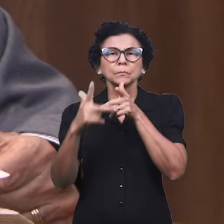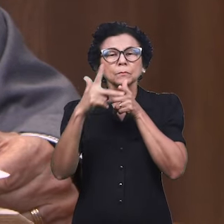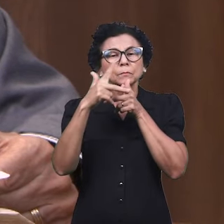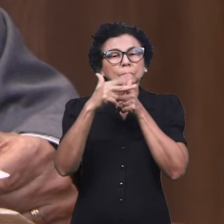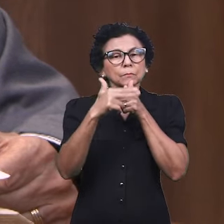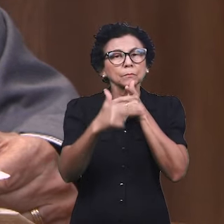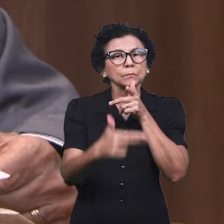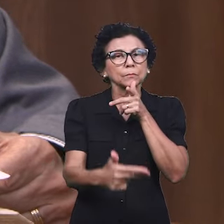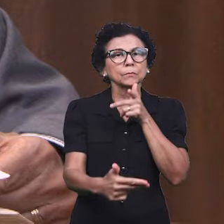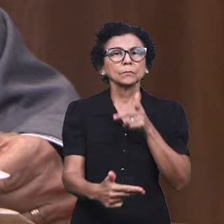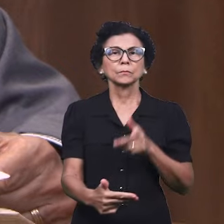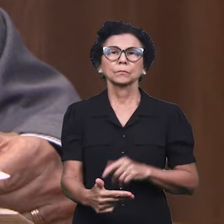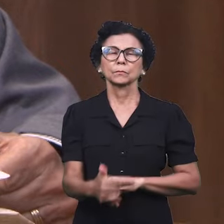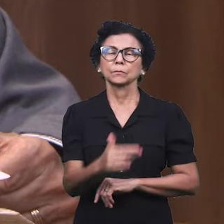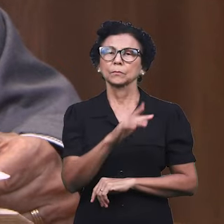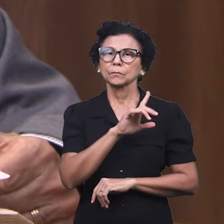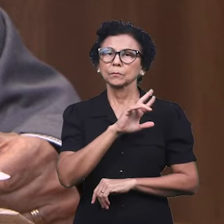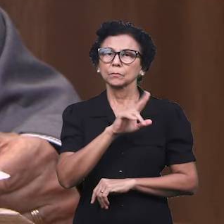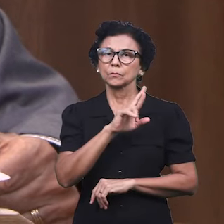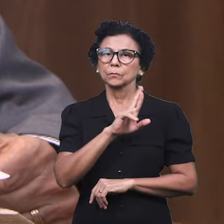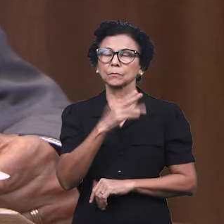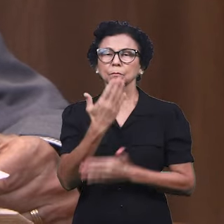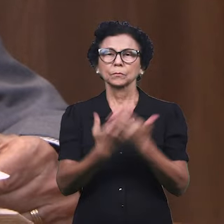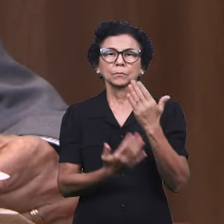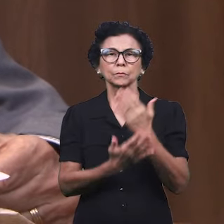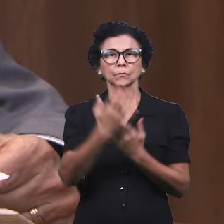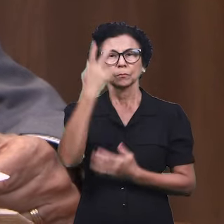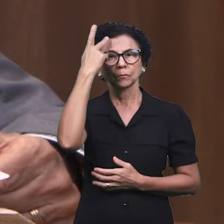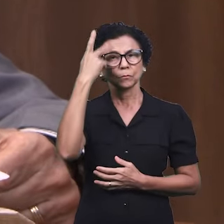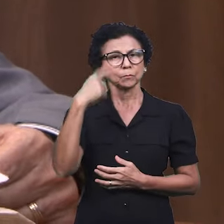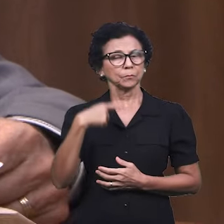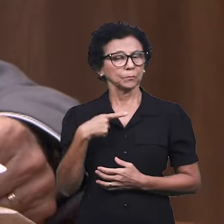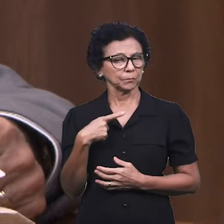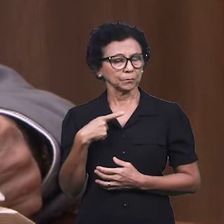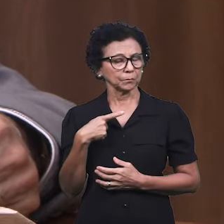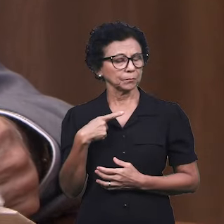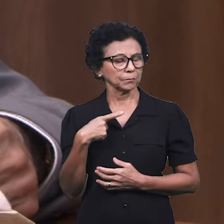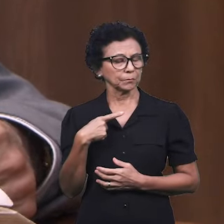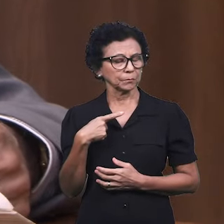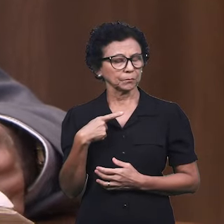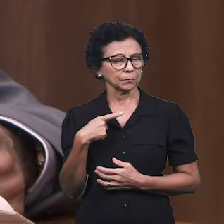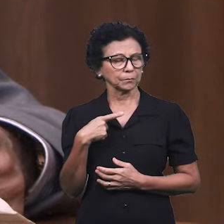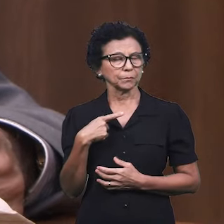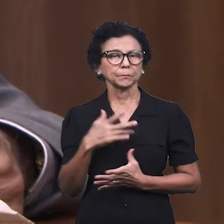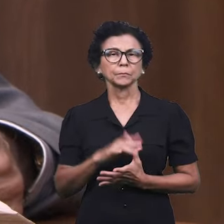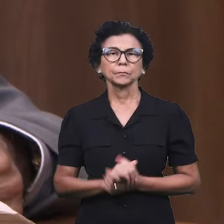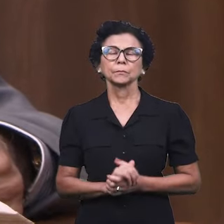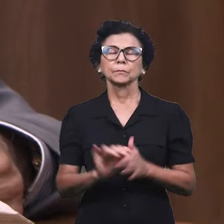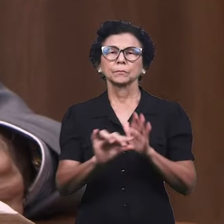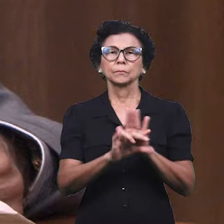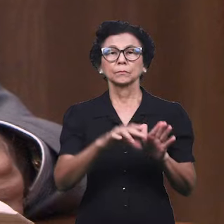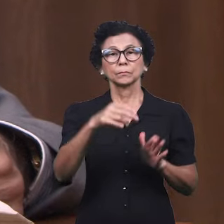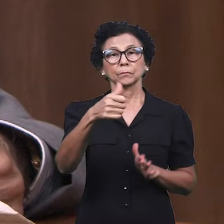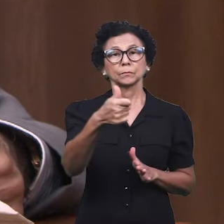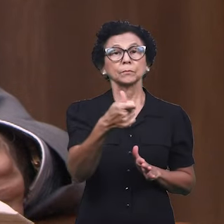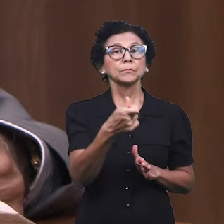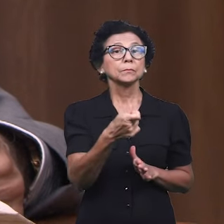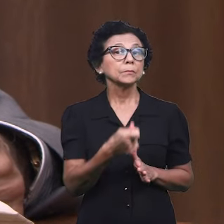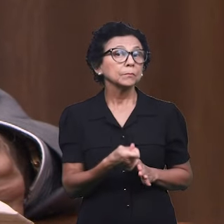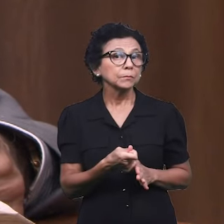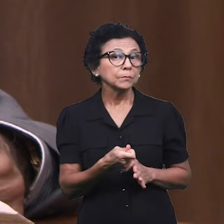não feita por mão no despojo da carne, a circuncisão de Cristo. Verso 16, ninguém